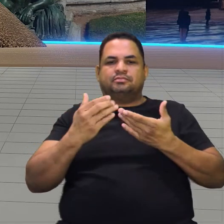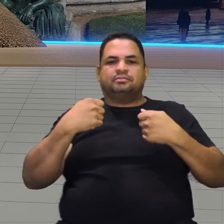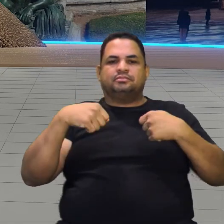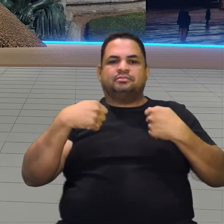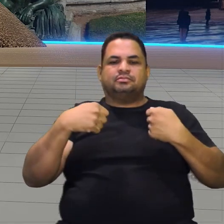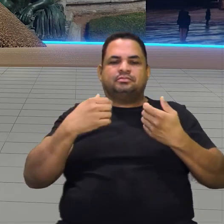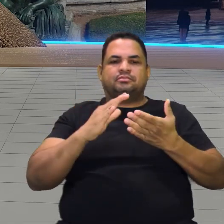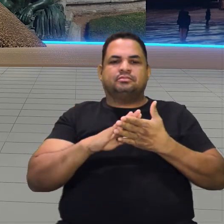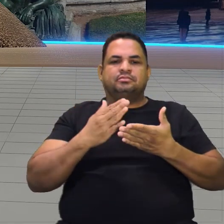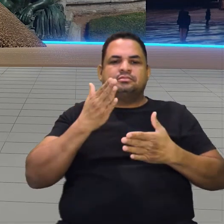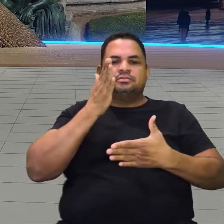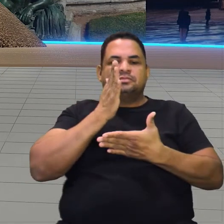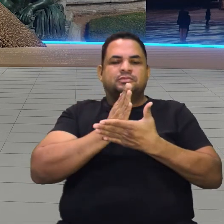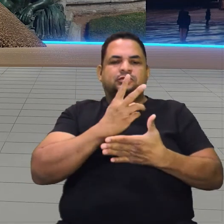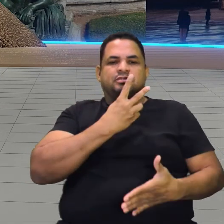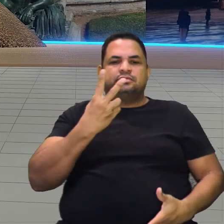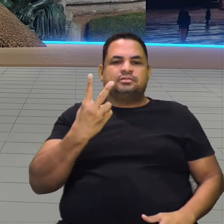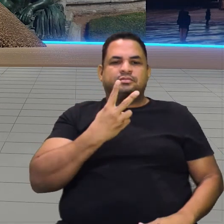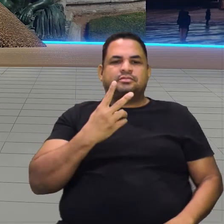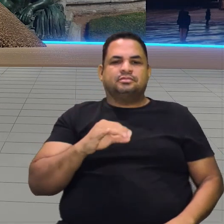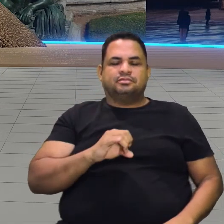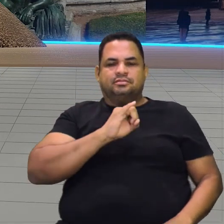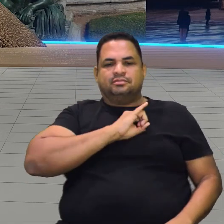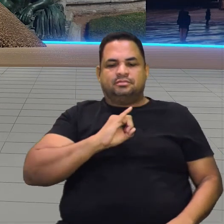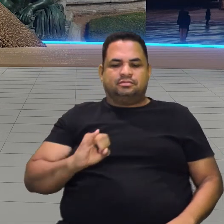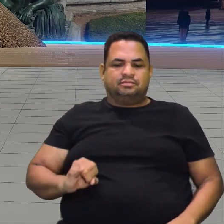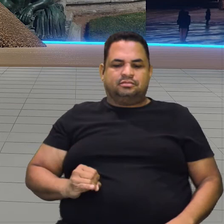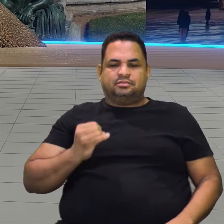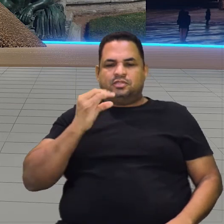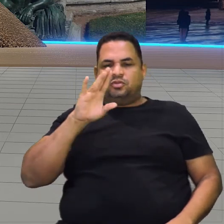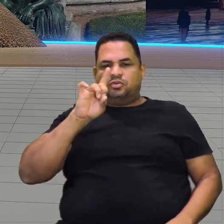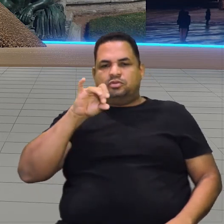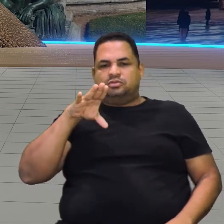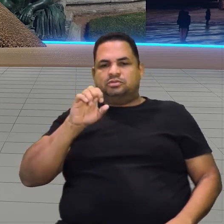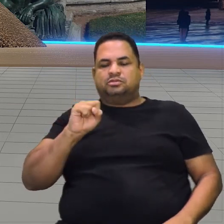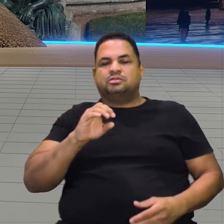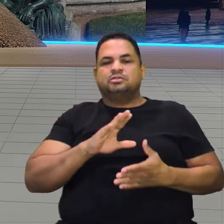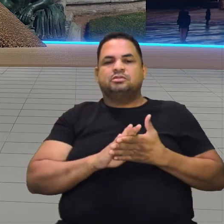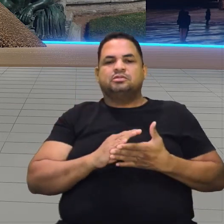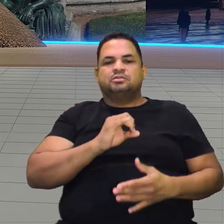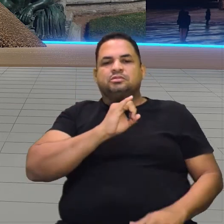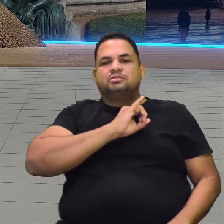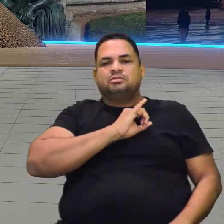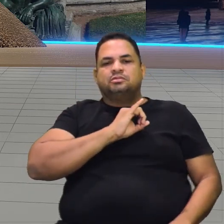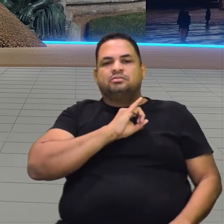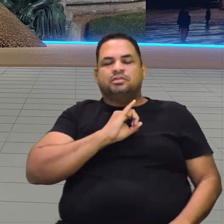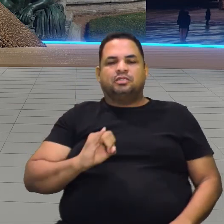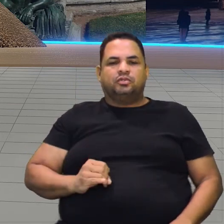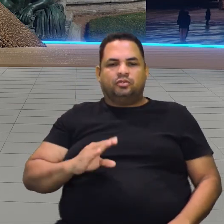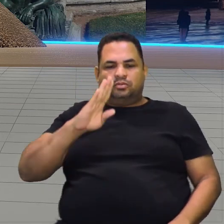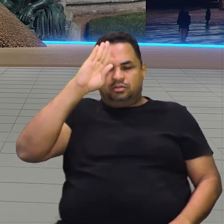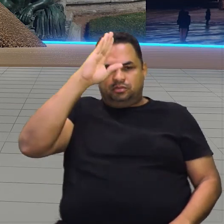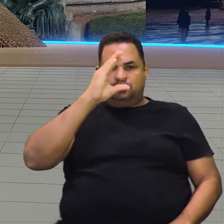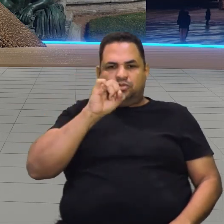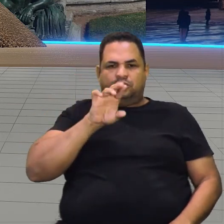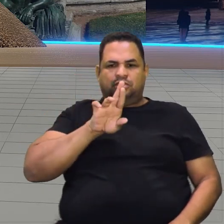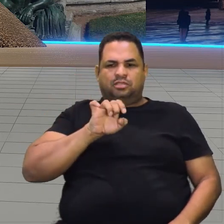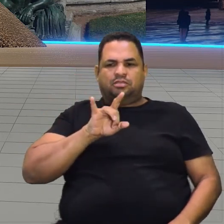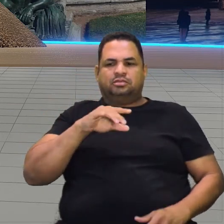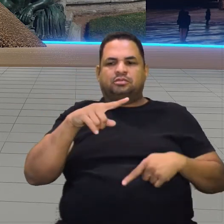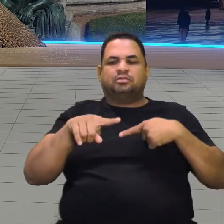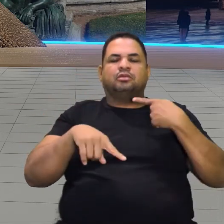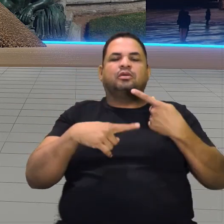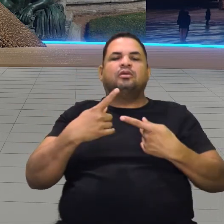de ser dividido em dois. Império Romano do Ocidente, Império Romano do Oriente. Mas isso vão ser outra